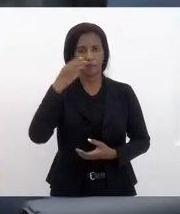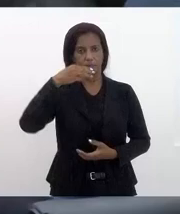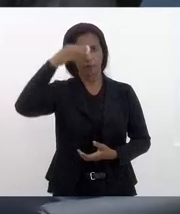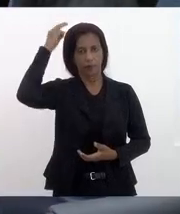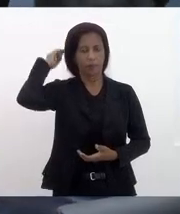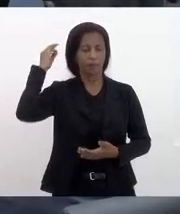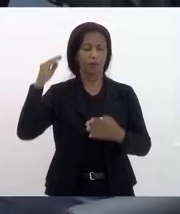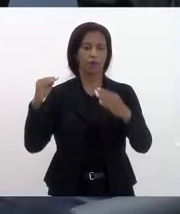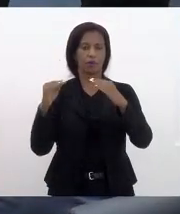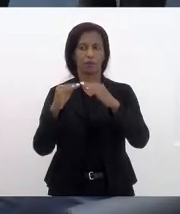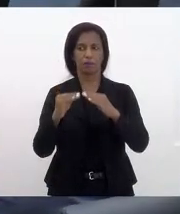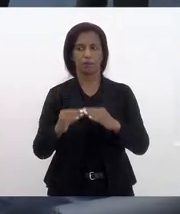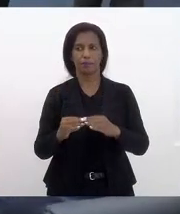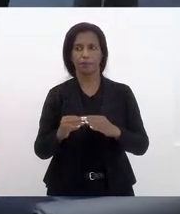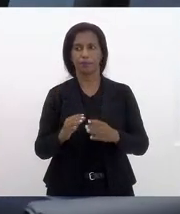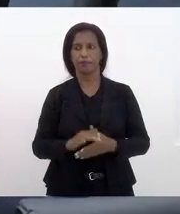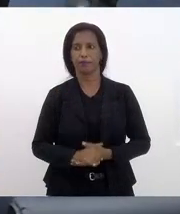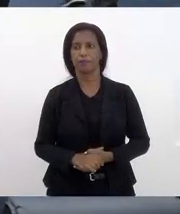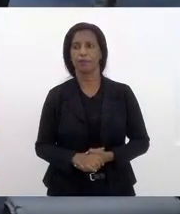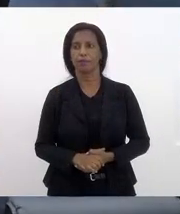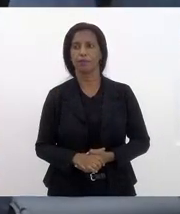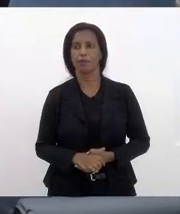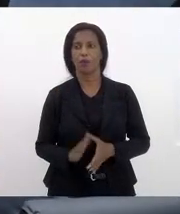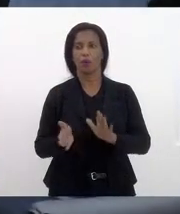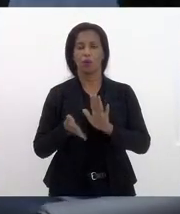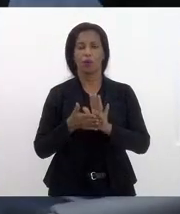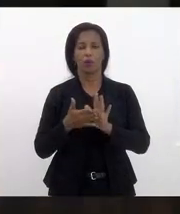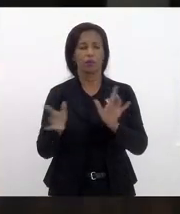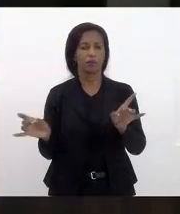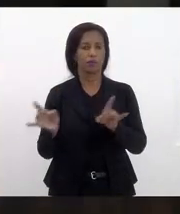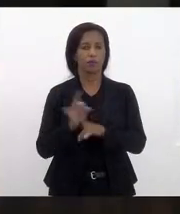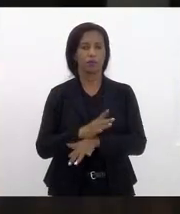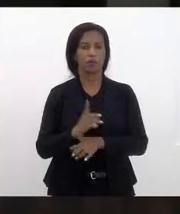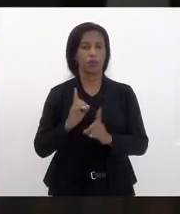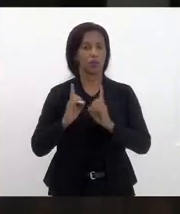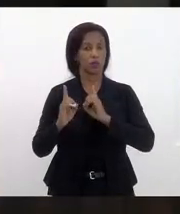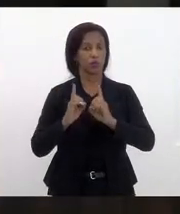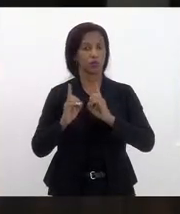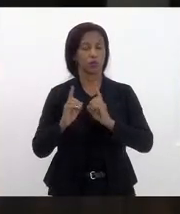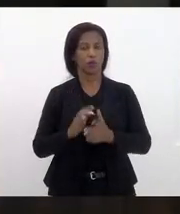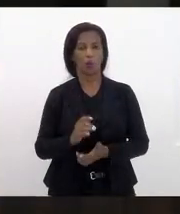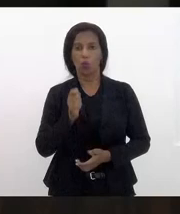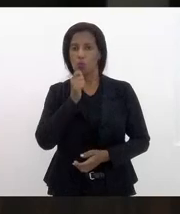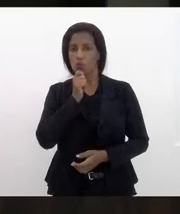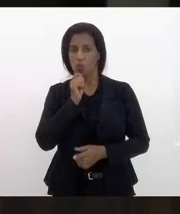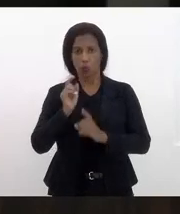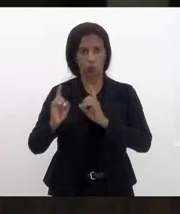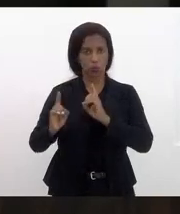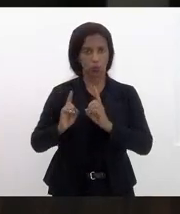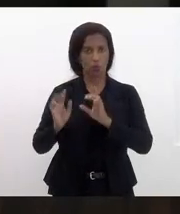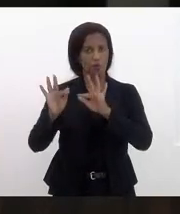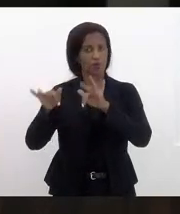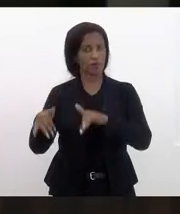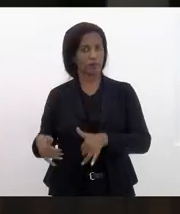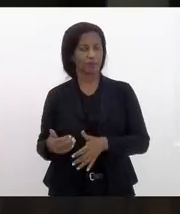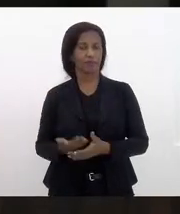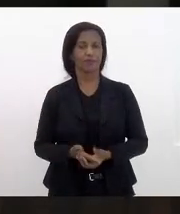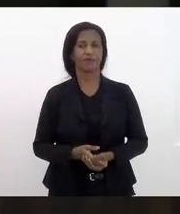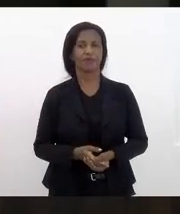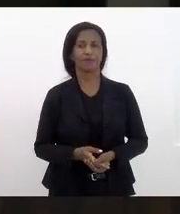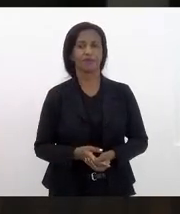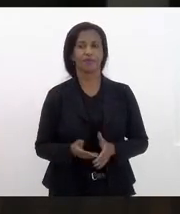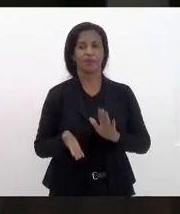Favorável, presidente. Com os pareceres emitidos, em discussão. Não havendo quem queira discutir, encerrado a discussão,